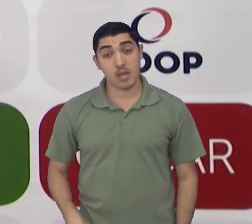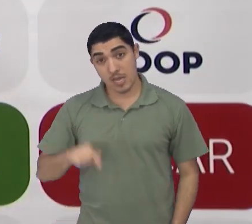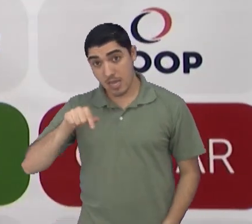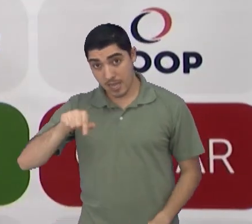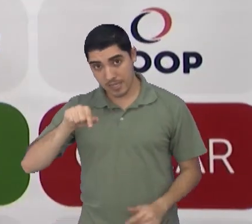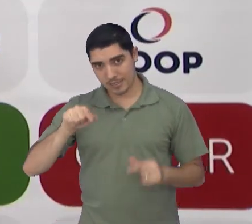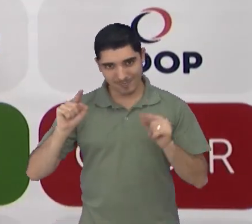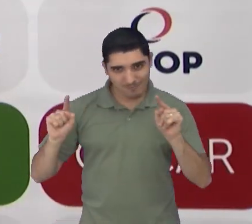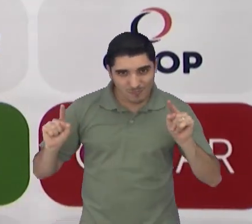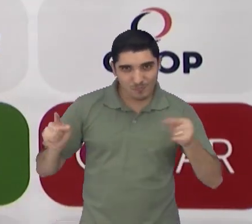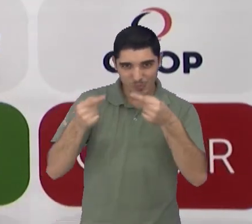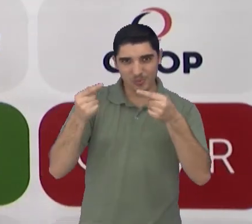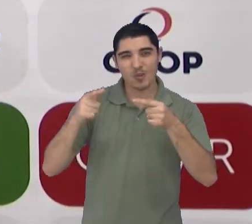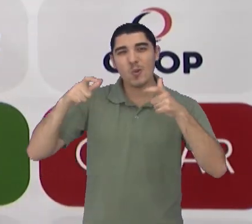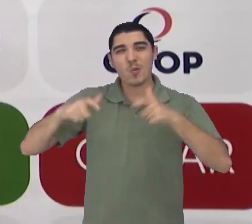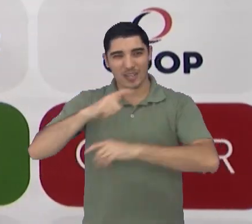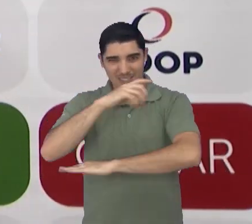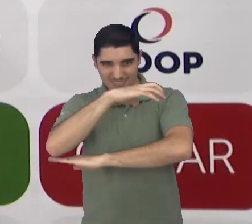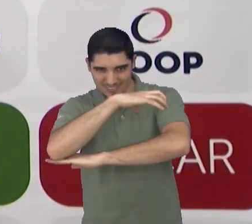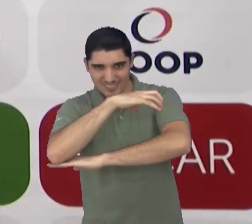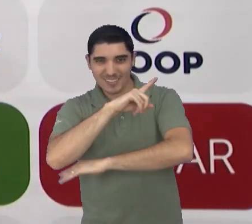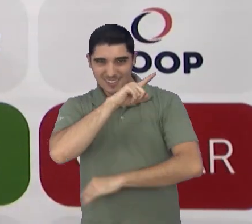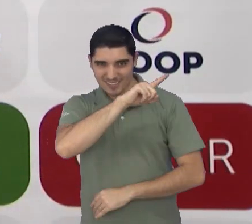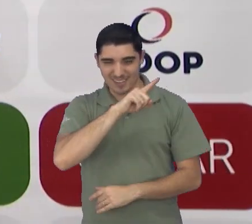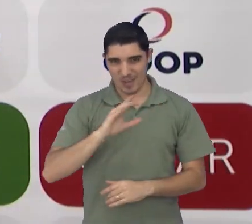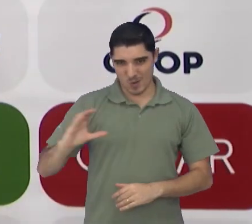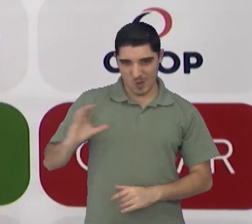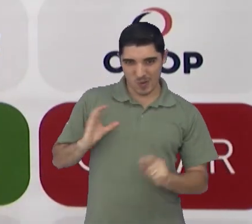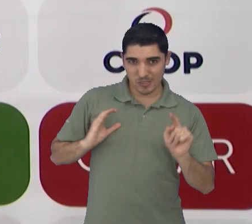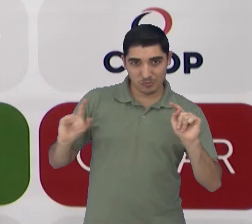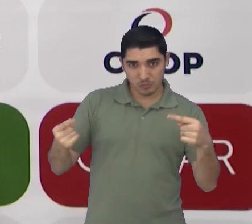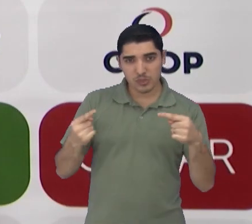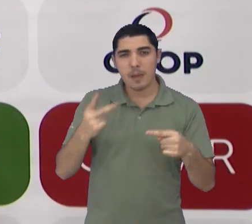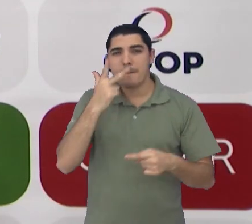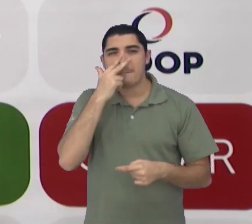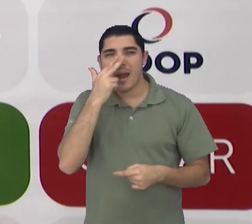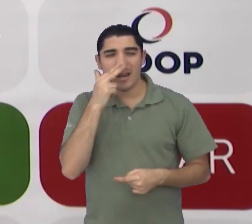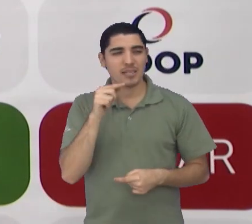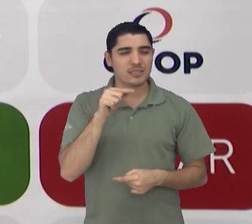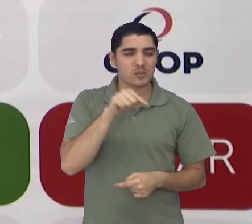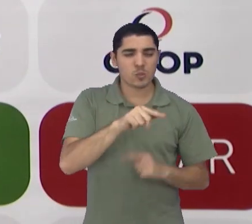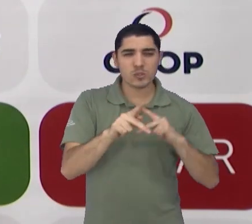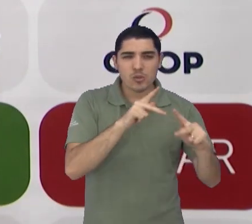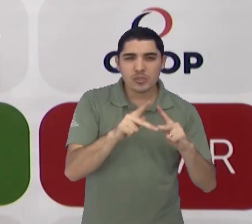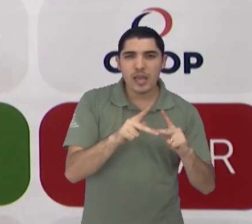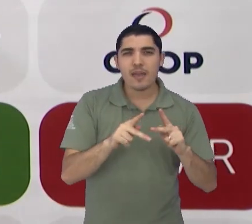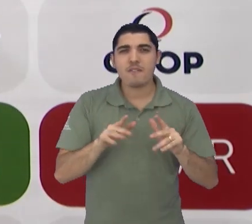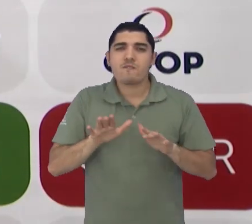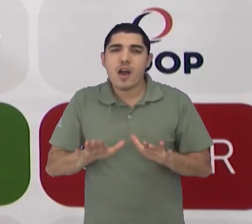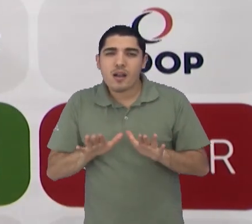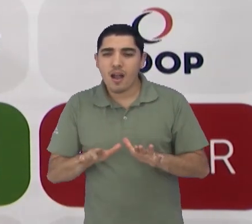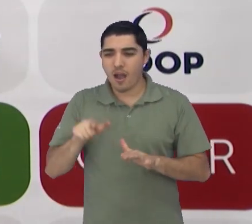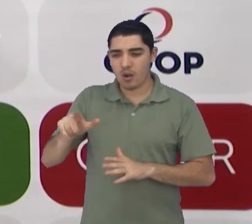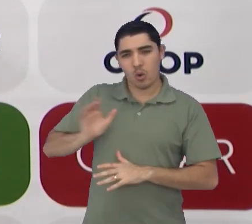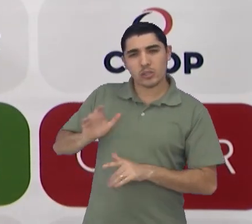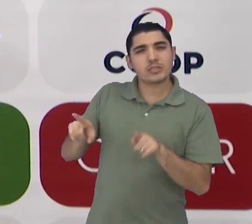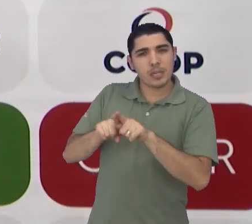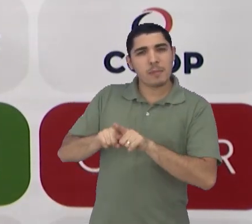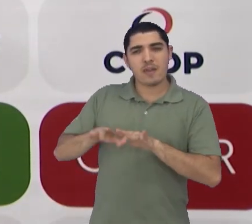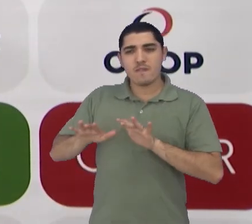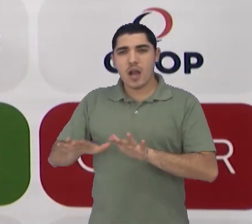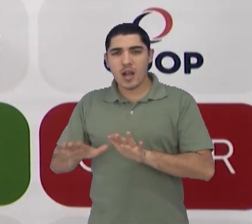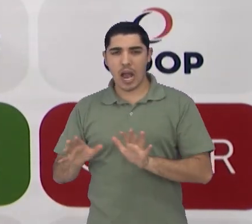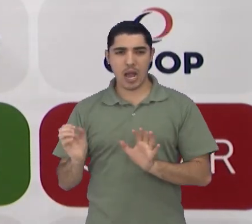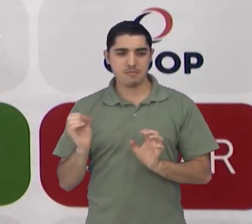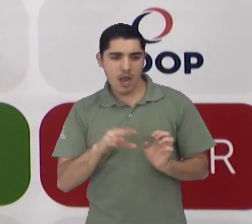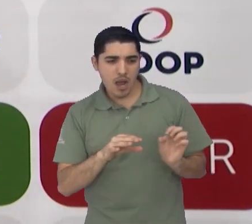pontual, que foi no Teatrão, os dois times ficaram de um jeito um pouco raro, né? Muito scouting, muita tática,